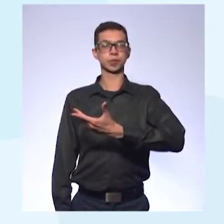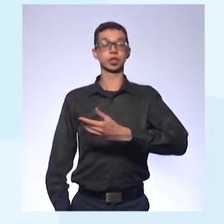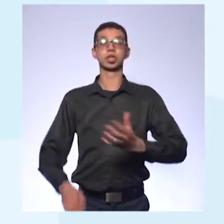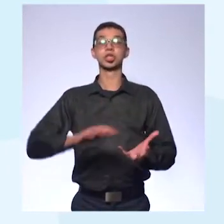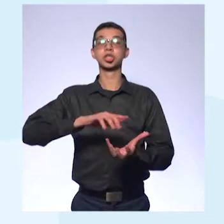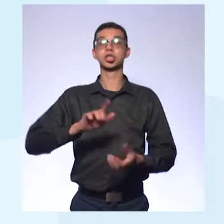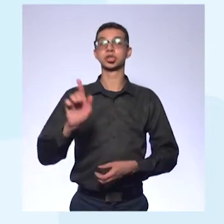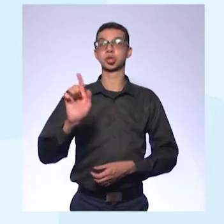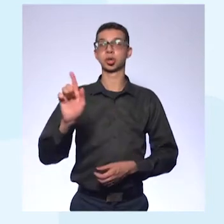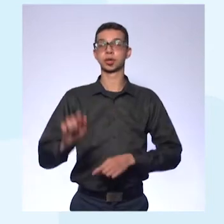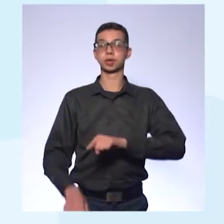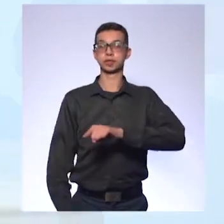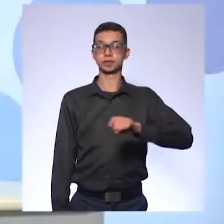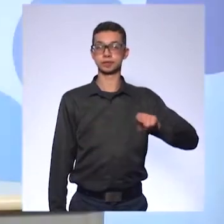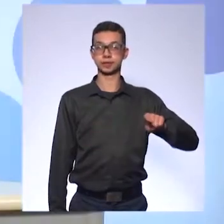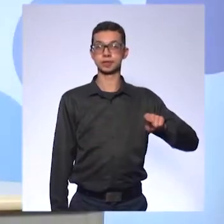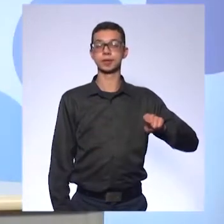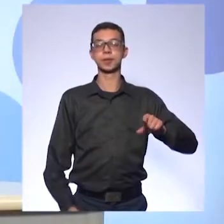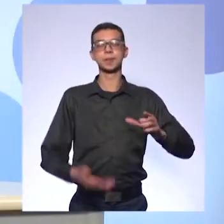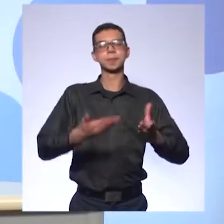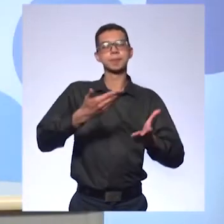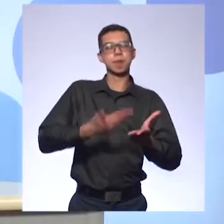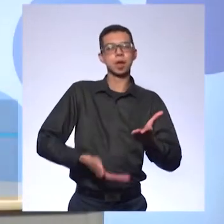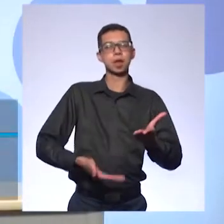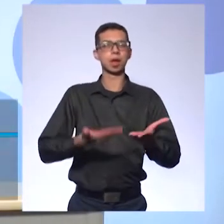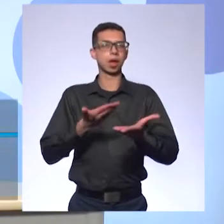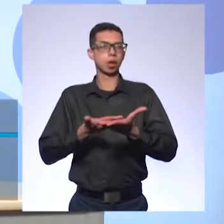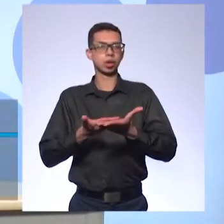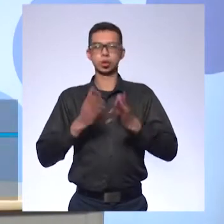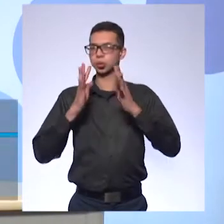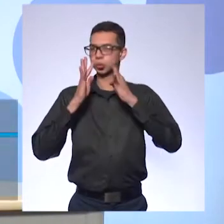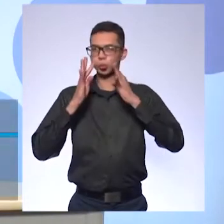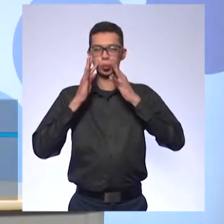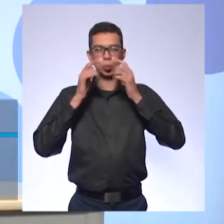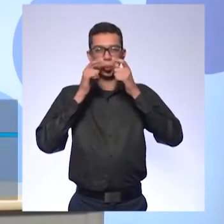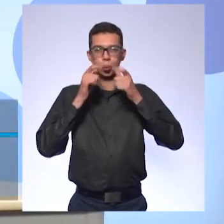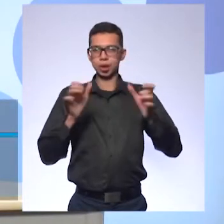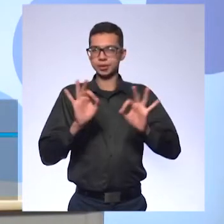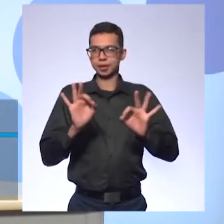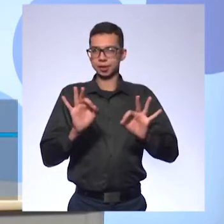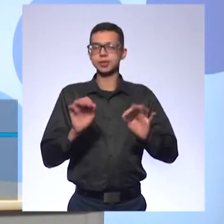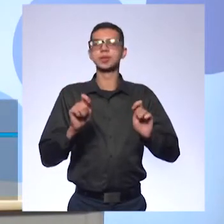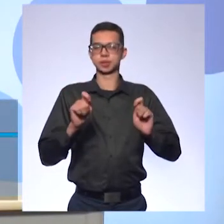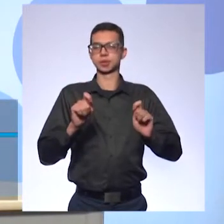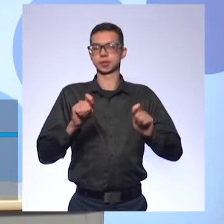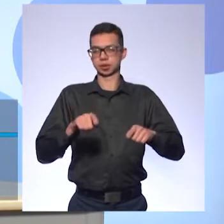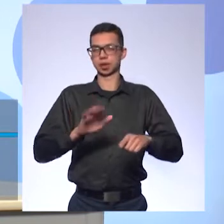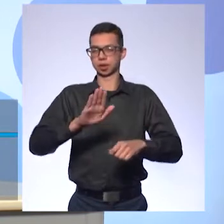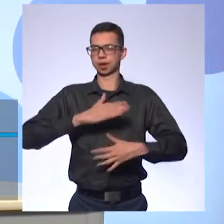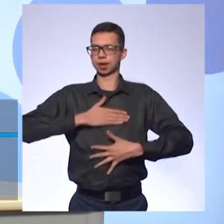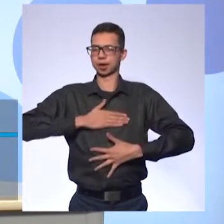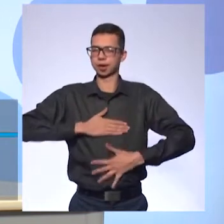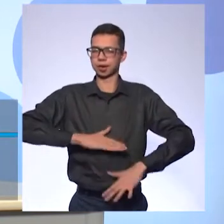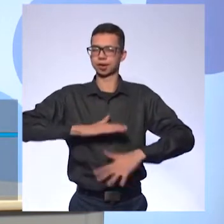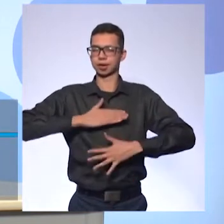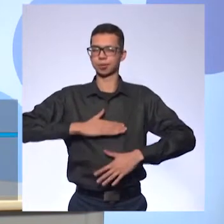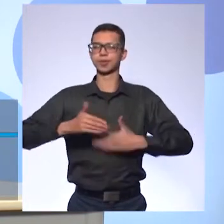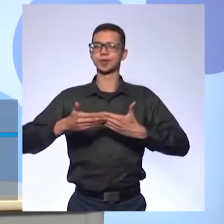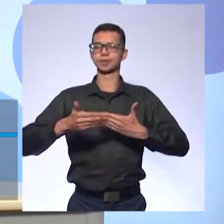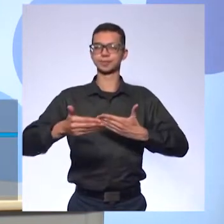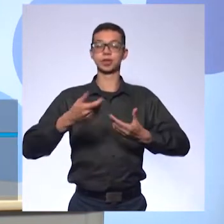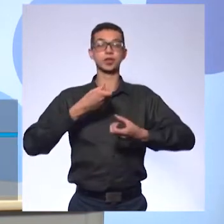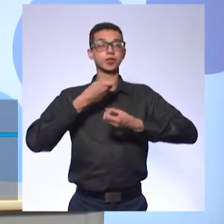Geografia, caso vocês tenham perdido alguma aula aí no caminho, calma, dá para assistir, né? Não vai ficar sem